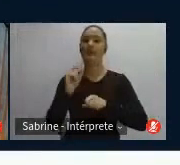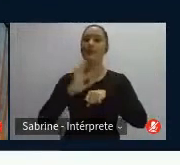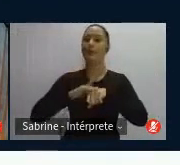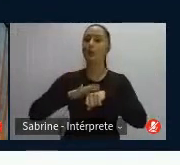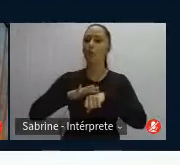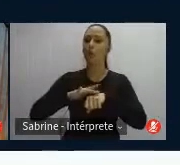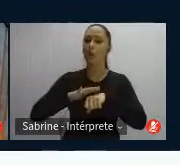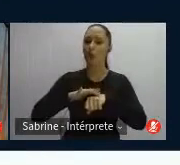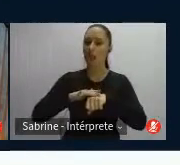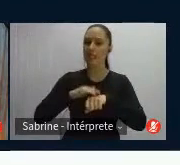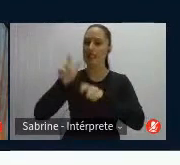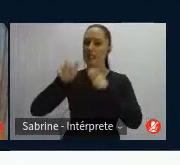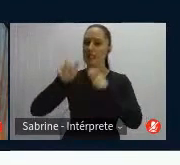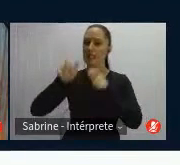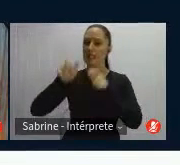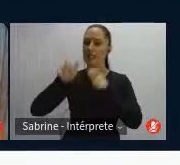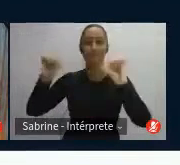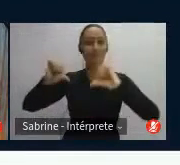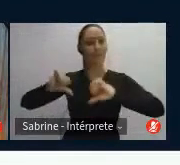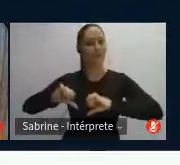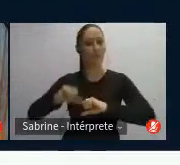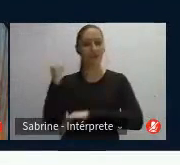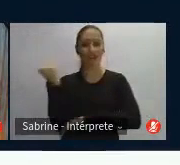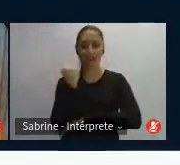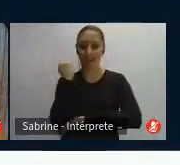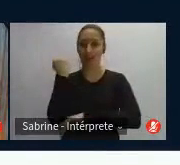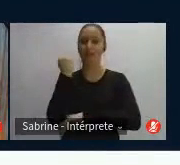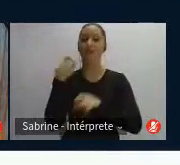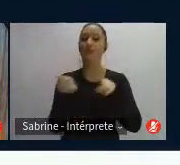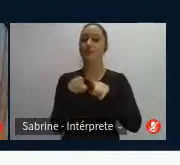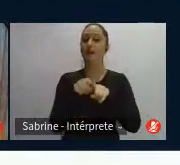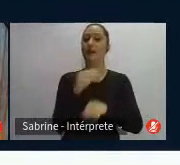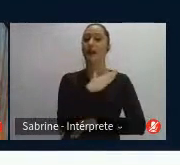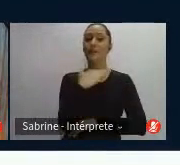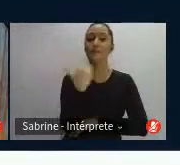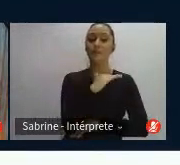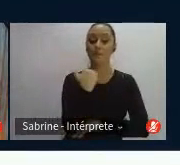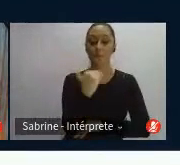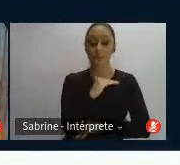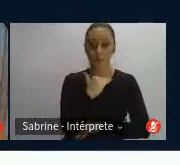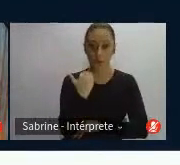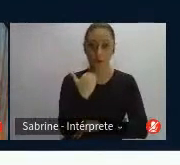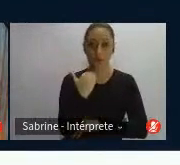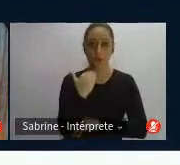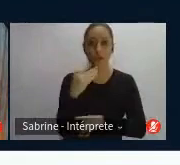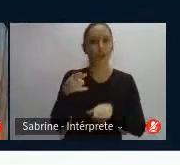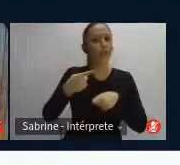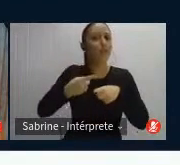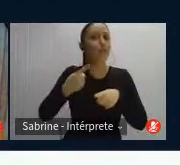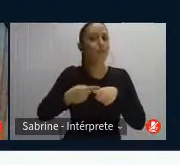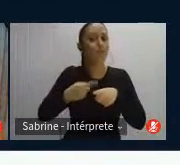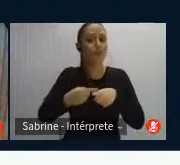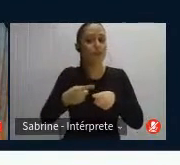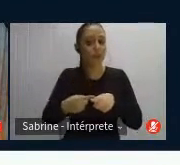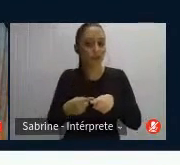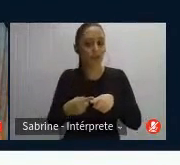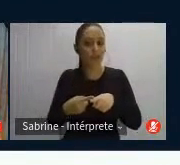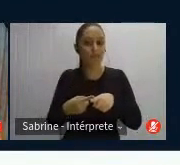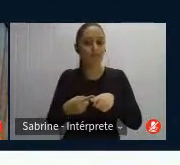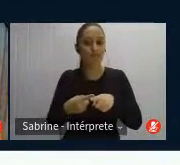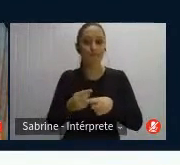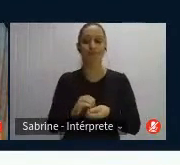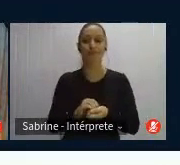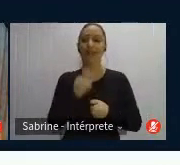da doença e as mortes, né, se dão, né, com as pessoas que já têm